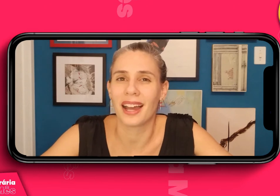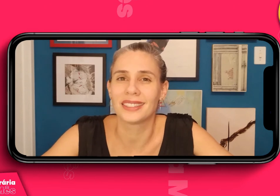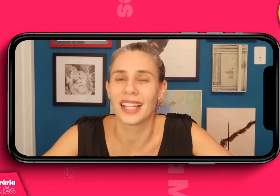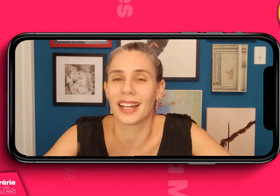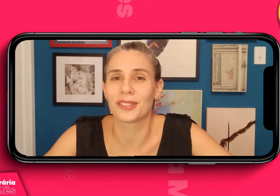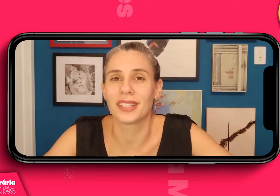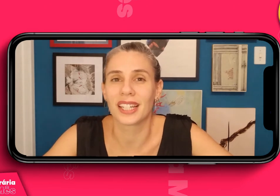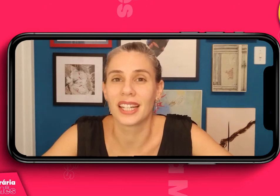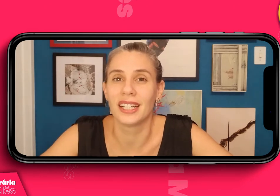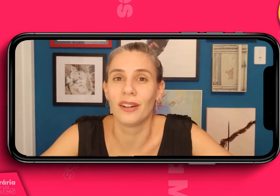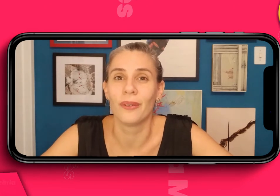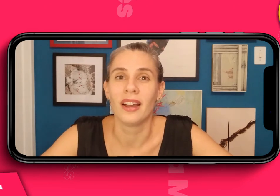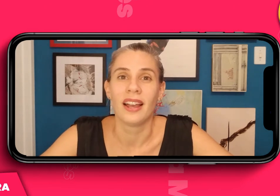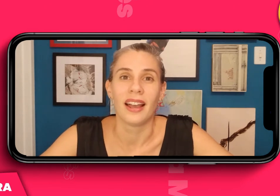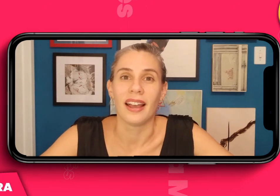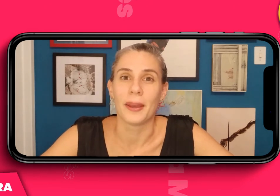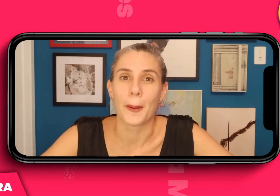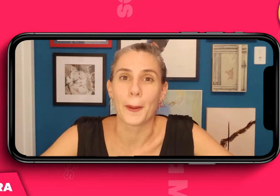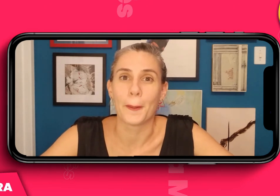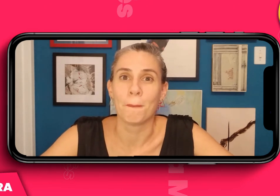Ed Marte, Renato Negrão,